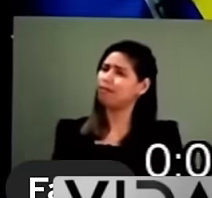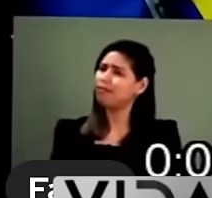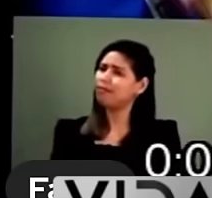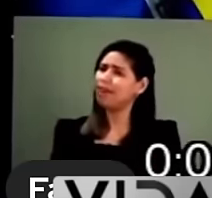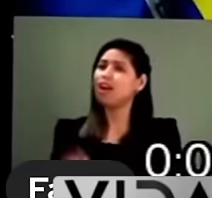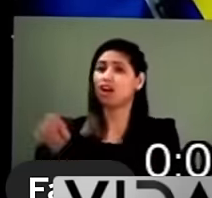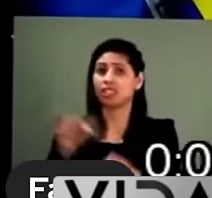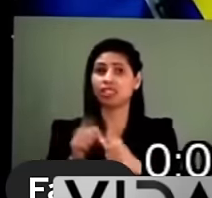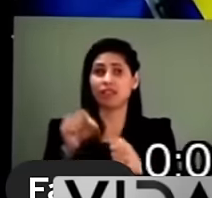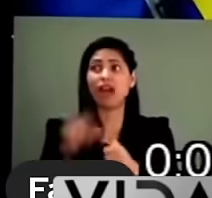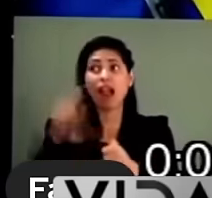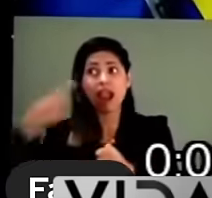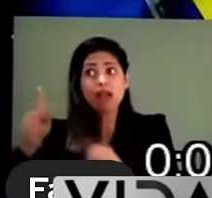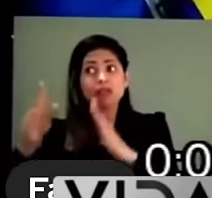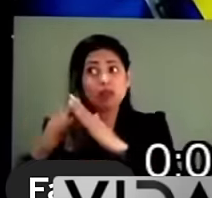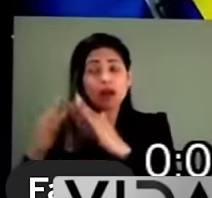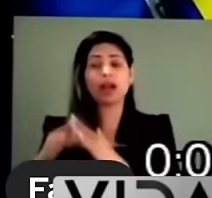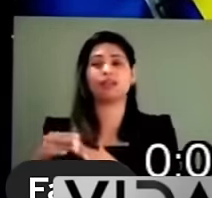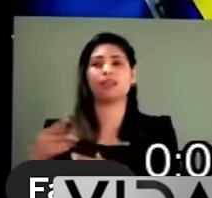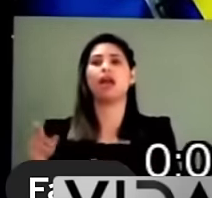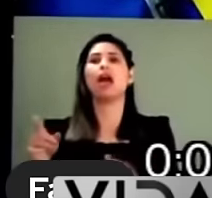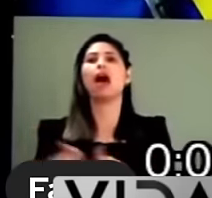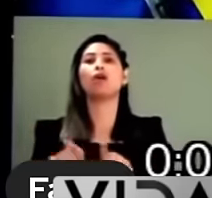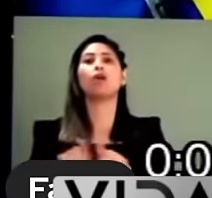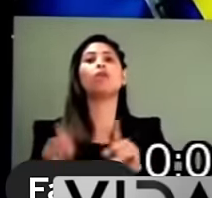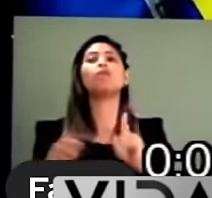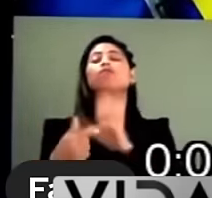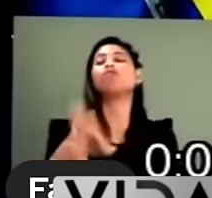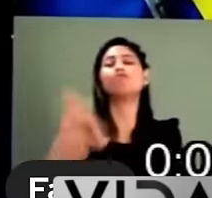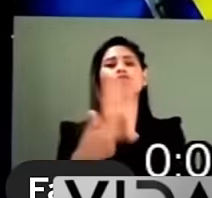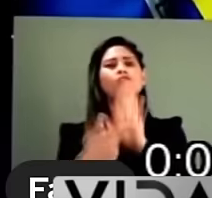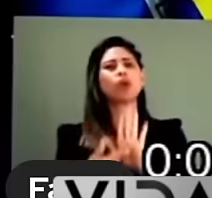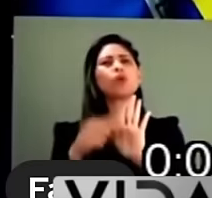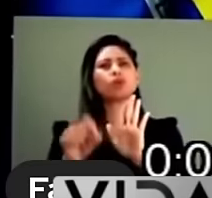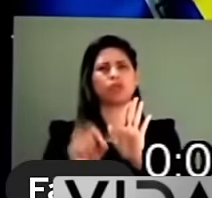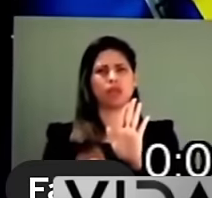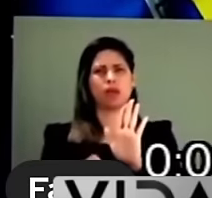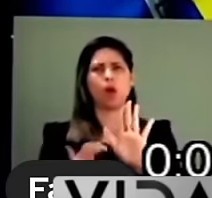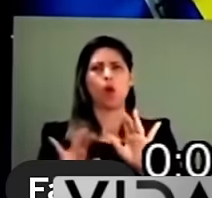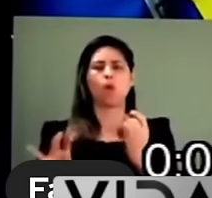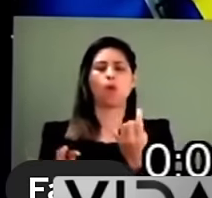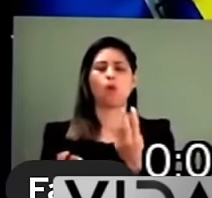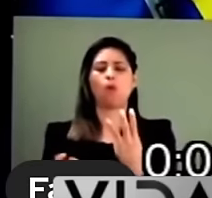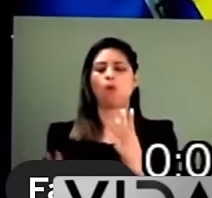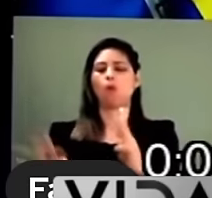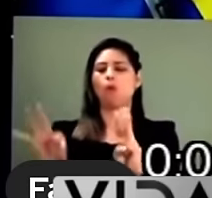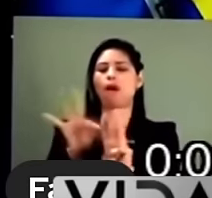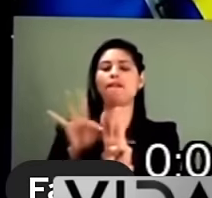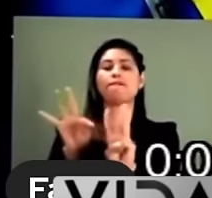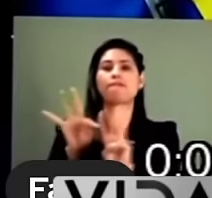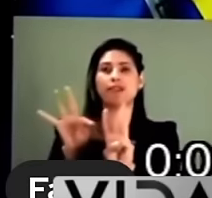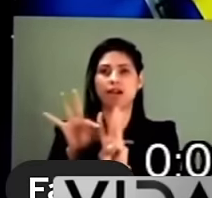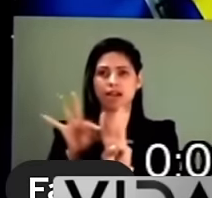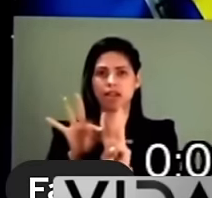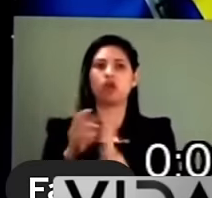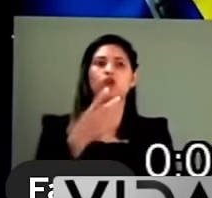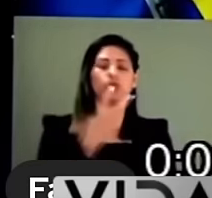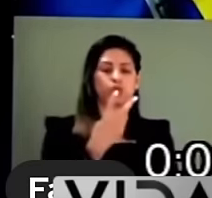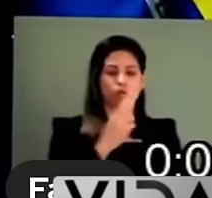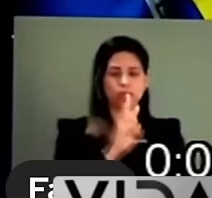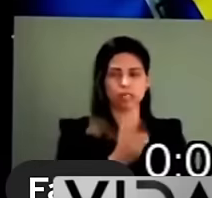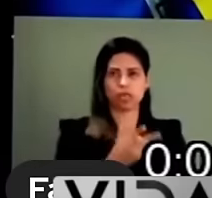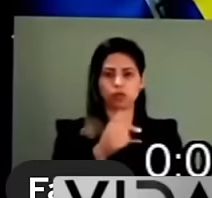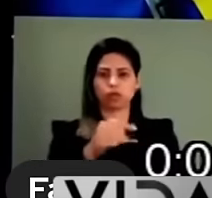é que dá conta. Olha isso aqui, ó. Quero mostrar para vocês aqui. O Wi-Fi. Salário paral, viu, gente? Ó, 270 mil.